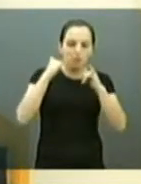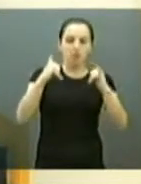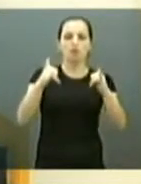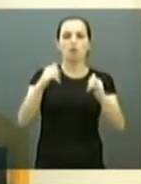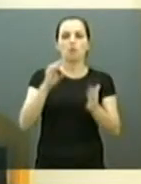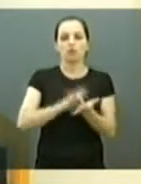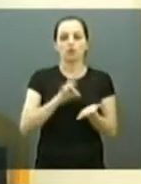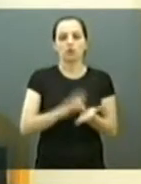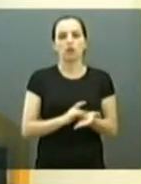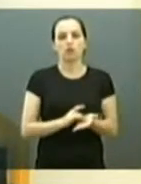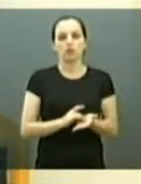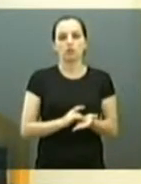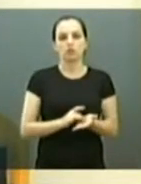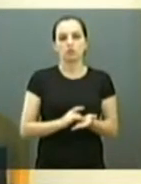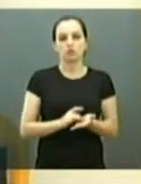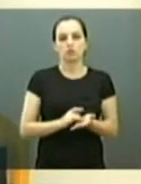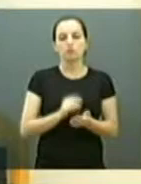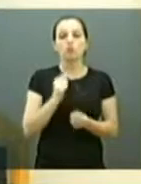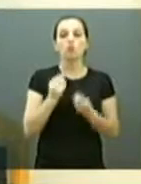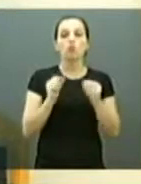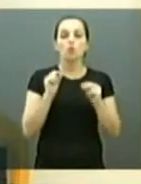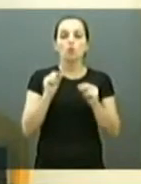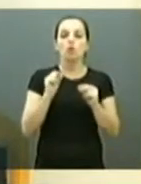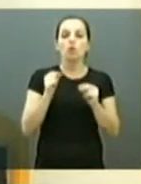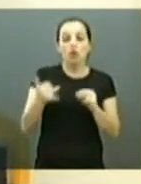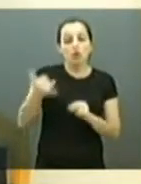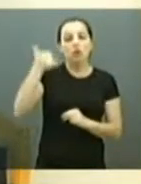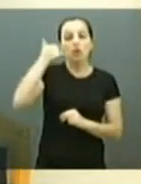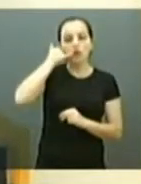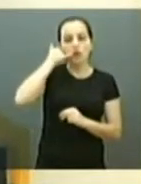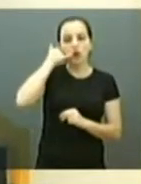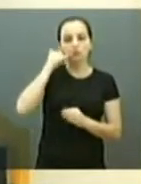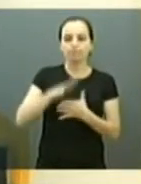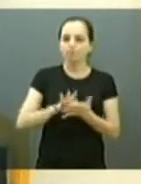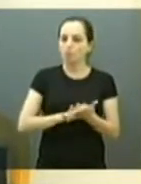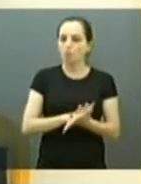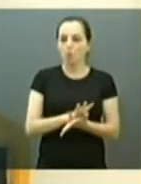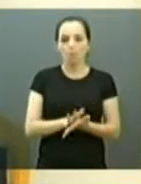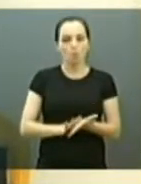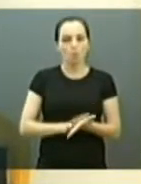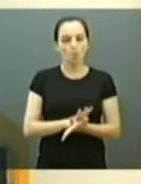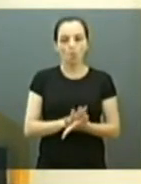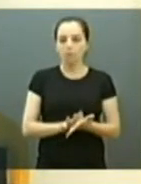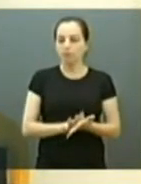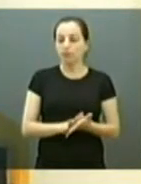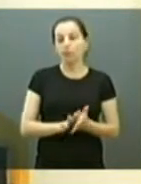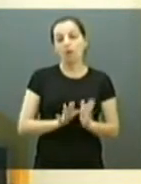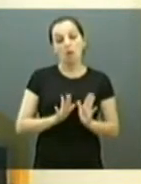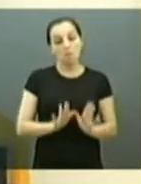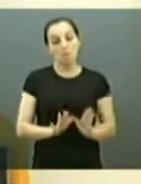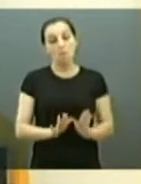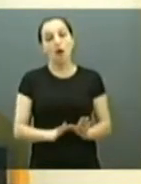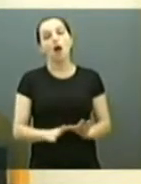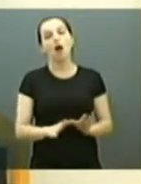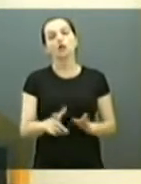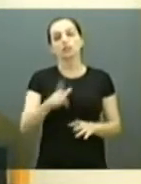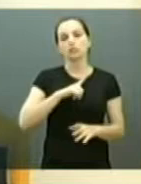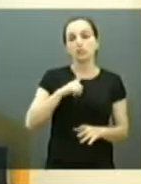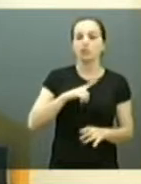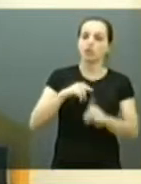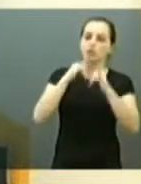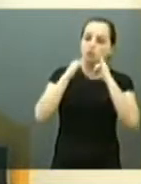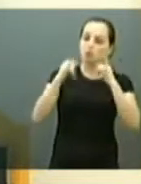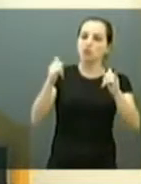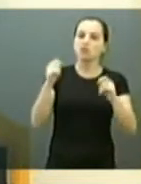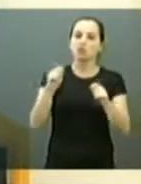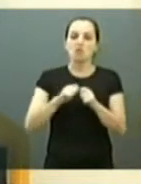informar? O que custava ele ter ligado para mim? Nada. Mas não, ele teve a informação, fez o